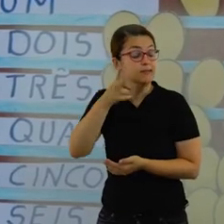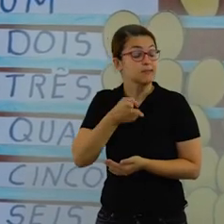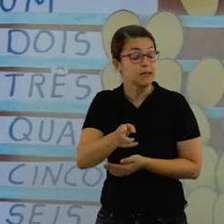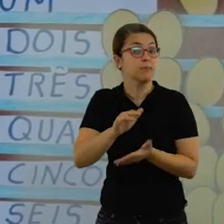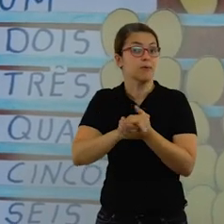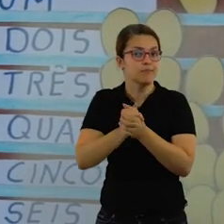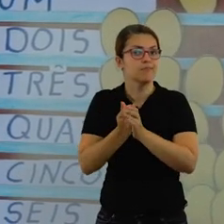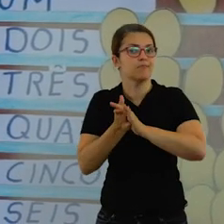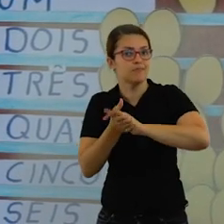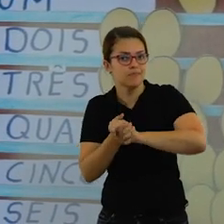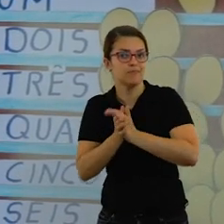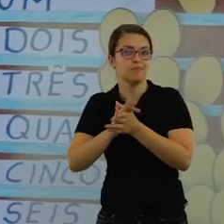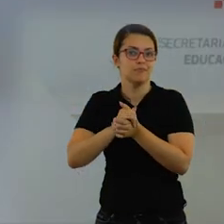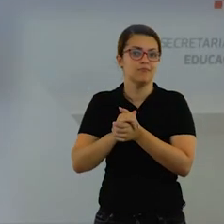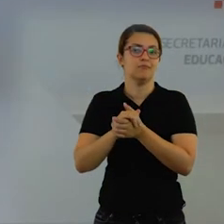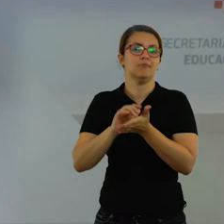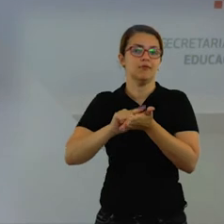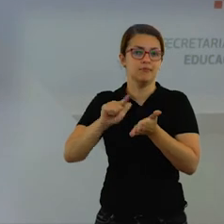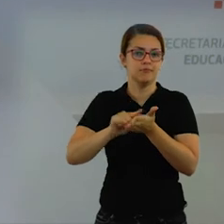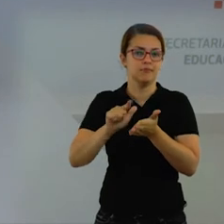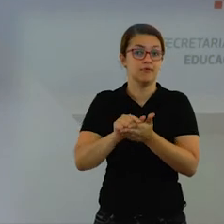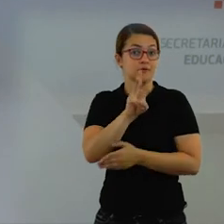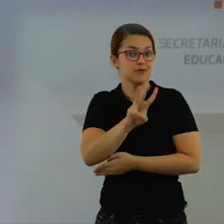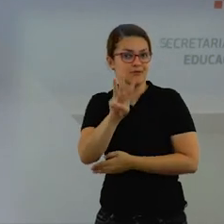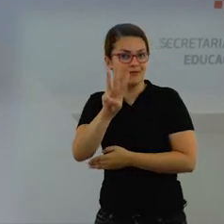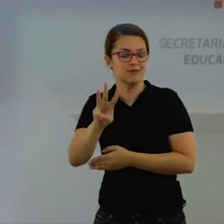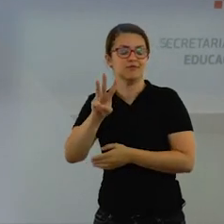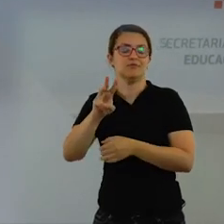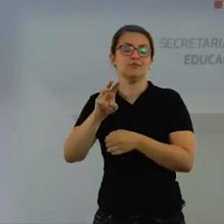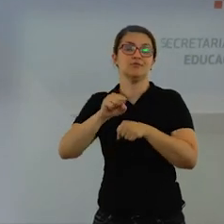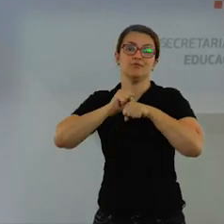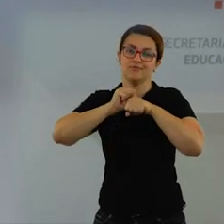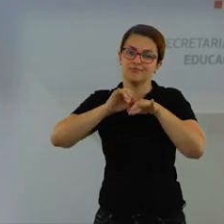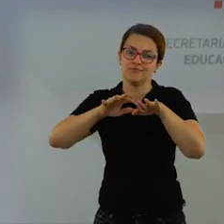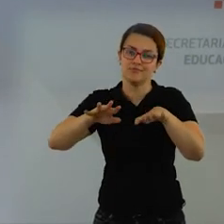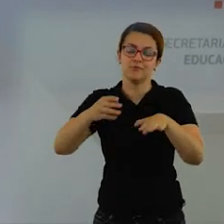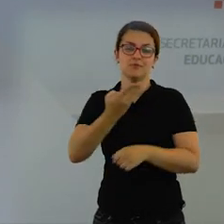se esqueçam de lavar as mãozinhas. Olha lá no site,